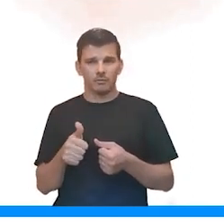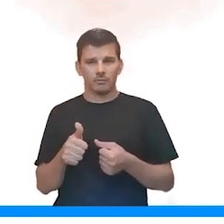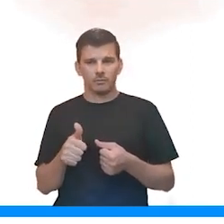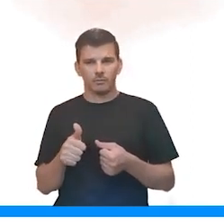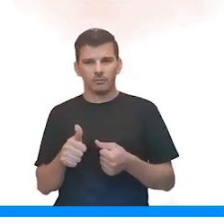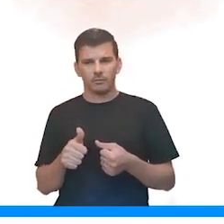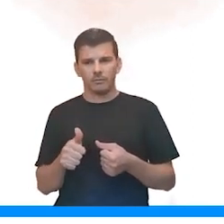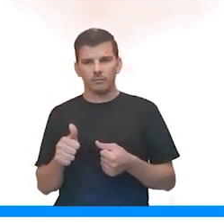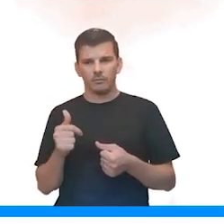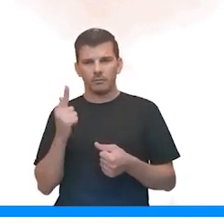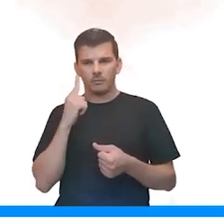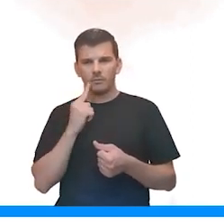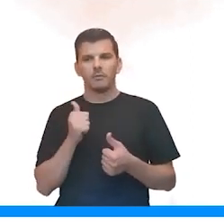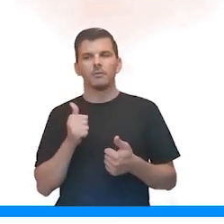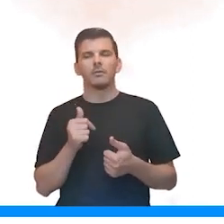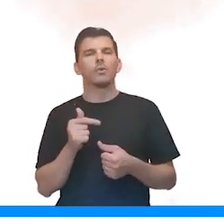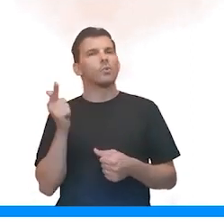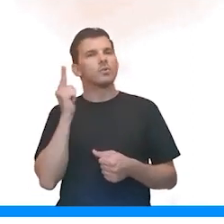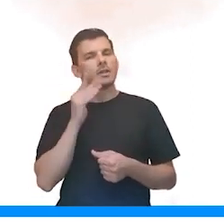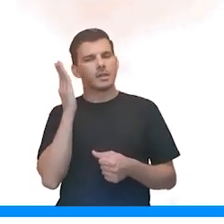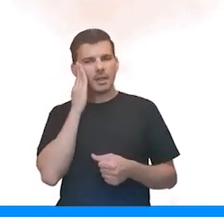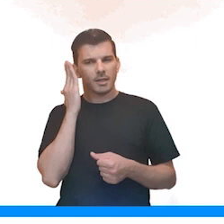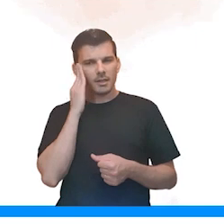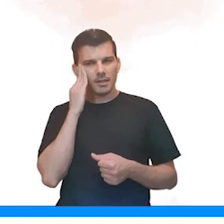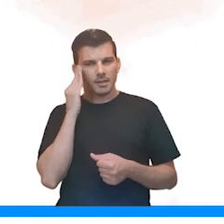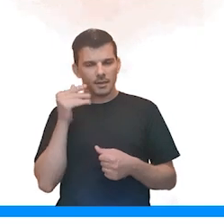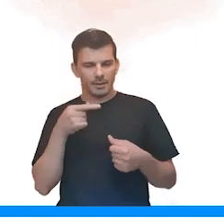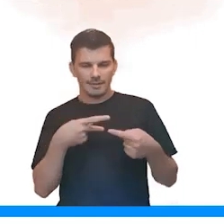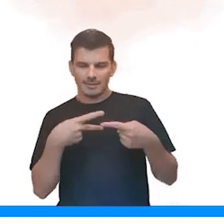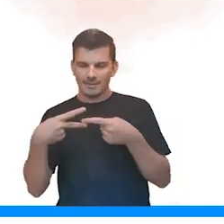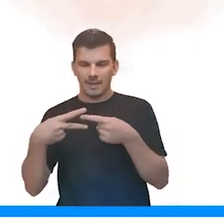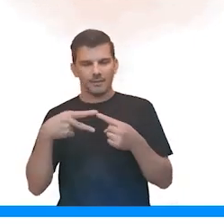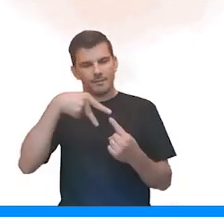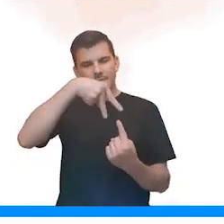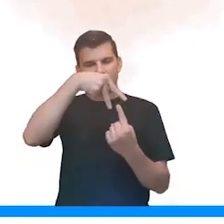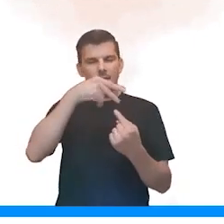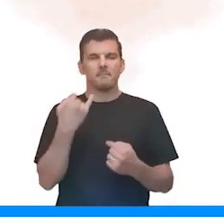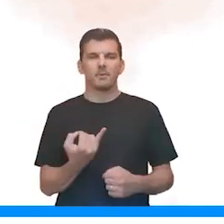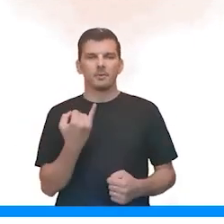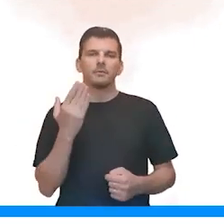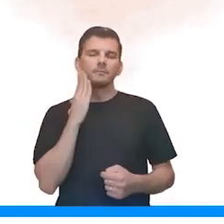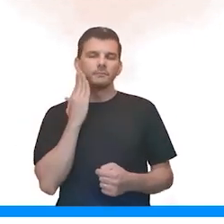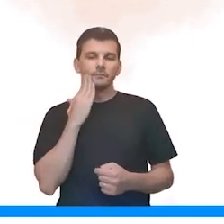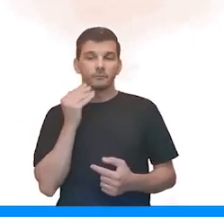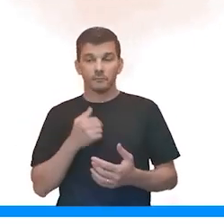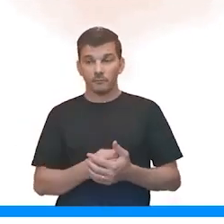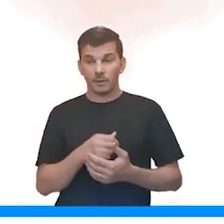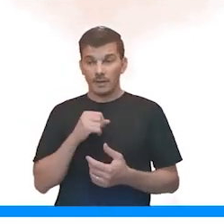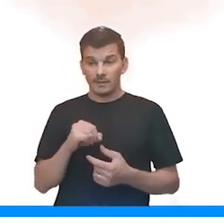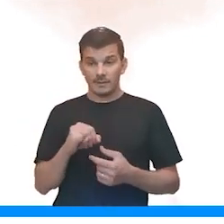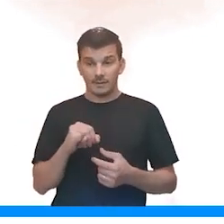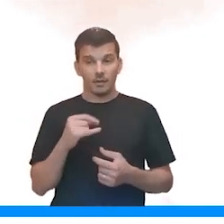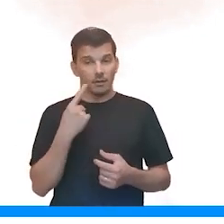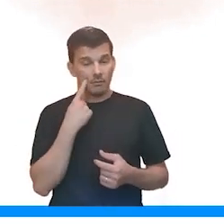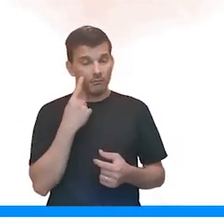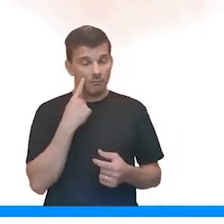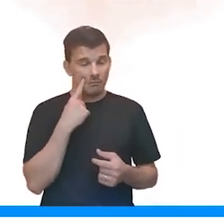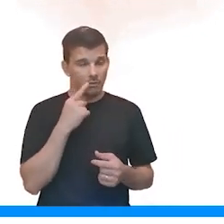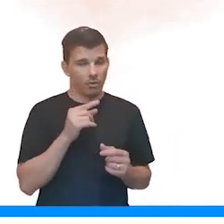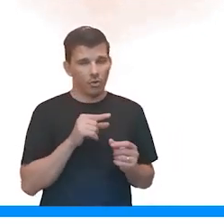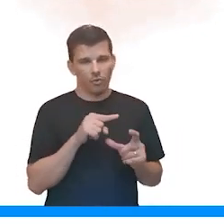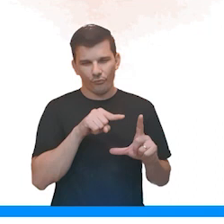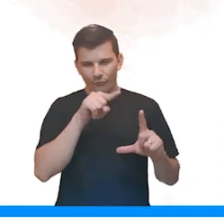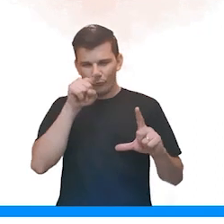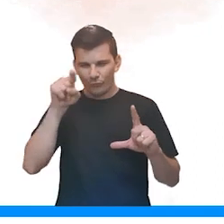vou ter que apagar tudo isso. Não, deixa eu apagar só aqui na figurinha aqui, ó. Pra vocês poderem ver as setinhas são importantes. Sinais do trabalho. Se